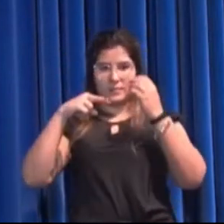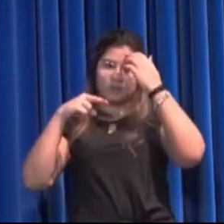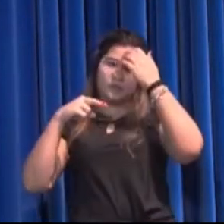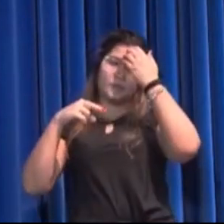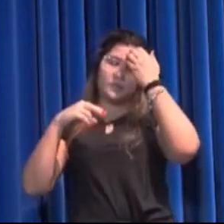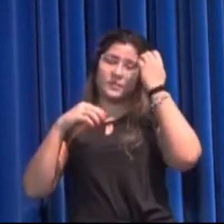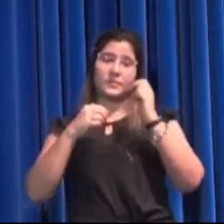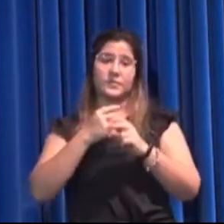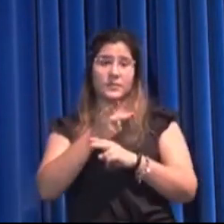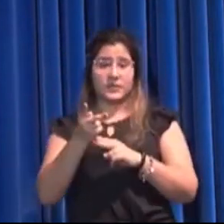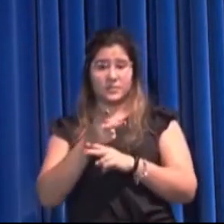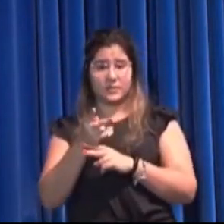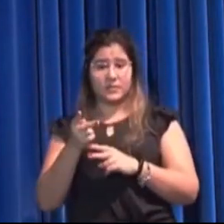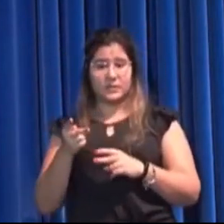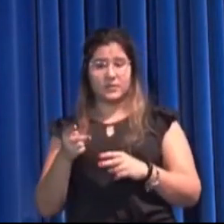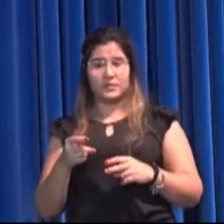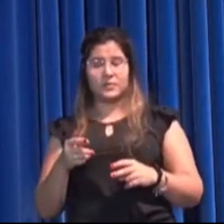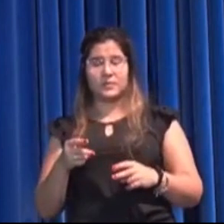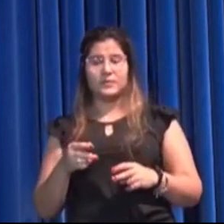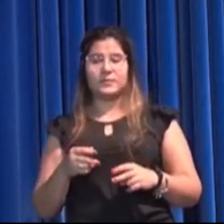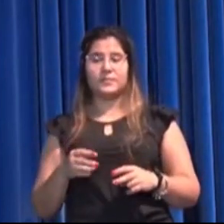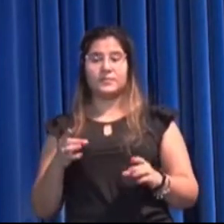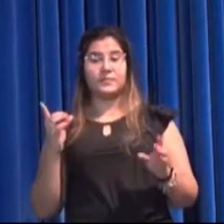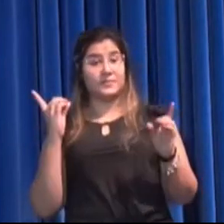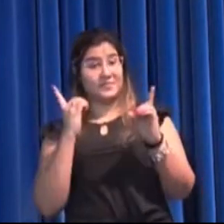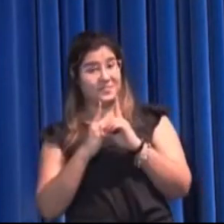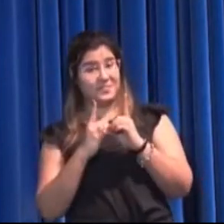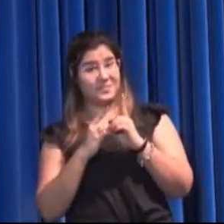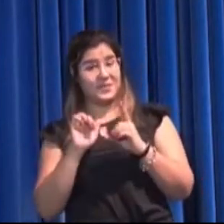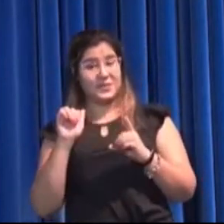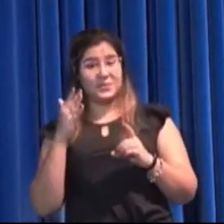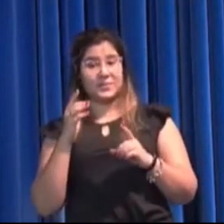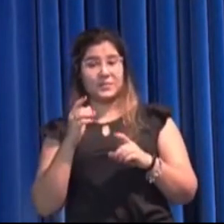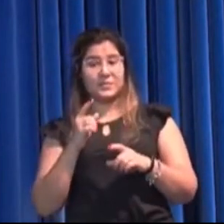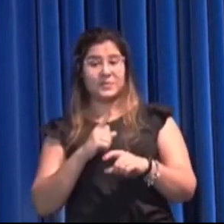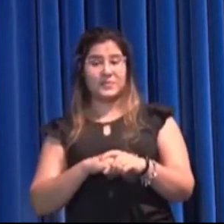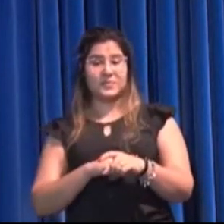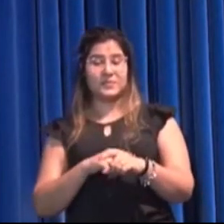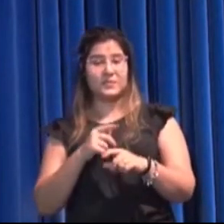Buscar-me-eis e me achareis, quando me buscardes de todo o vosso coração.